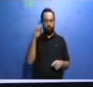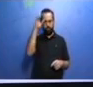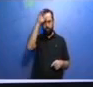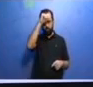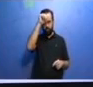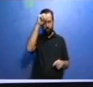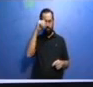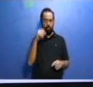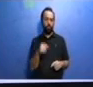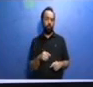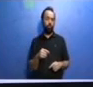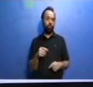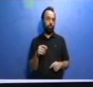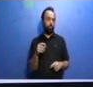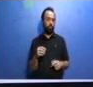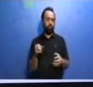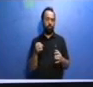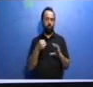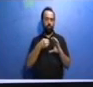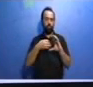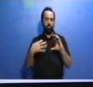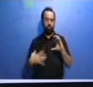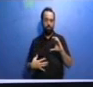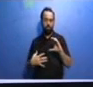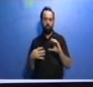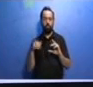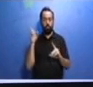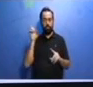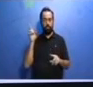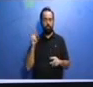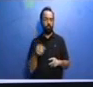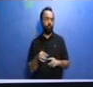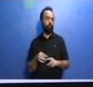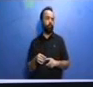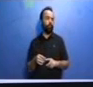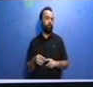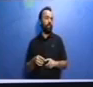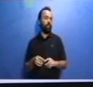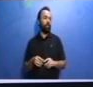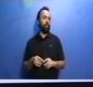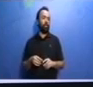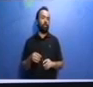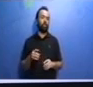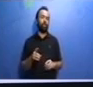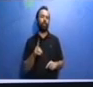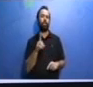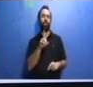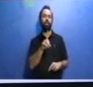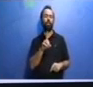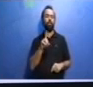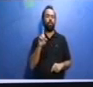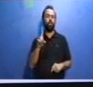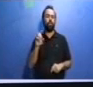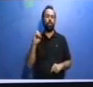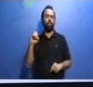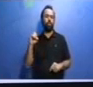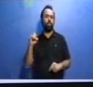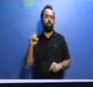que existem nessa tabela, as características que existem nela. Nós temos aqui 118 elementos